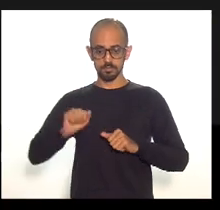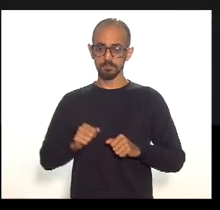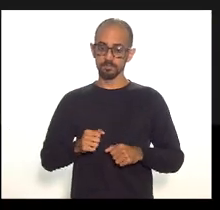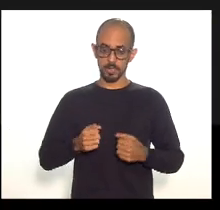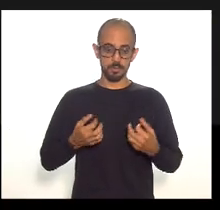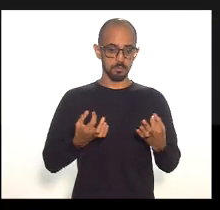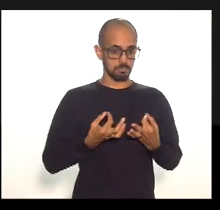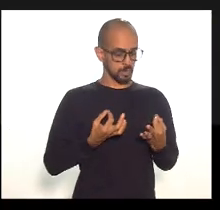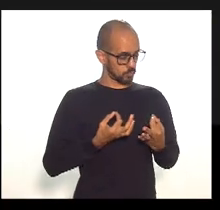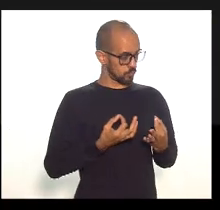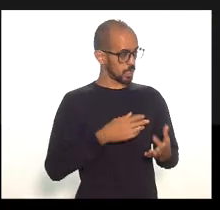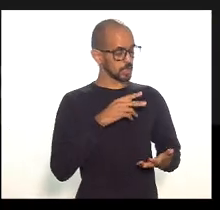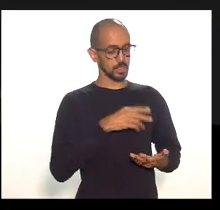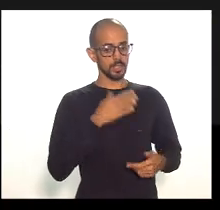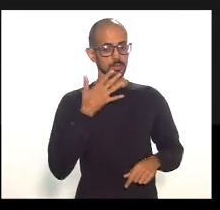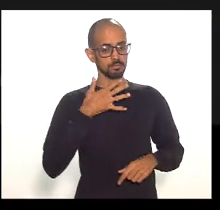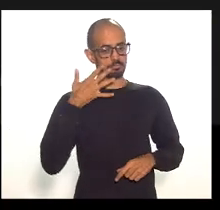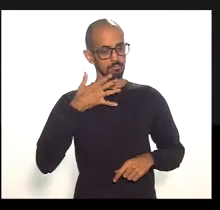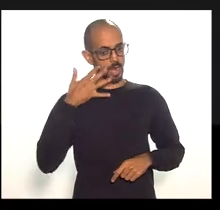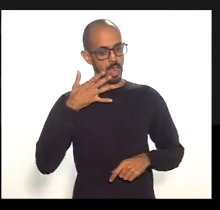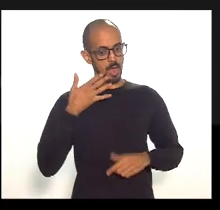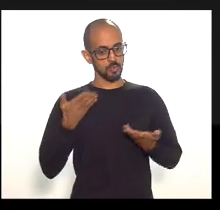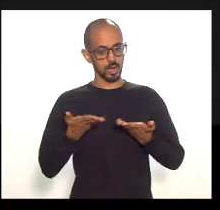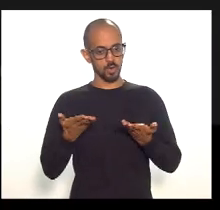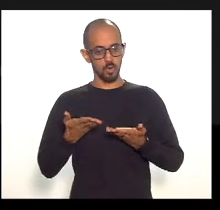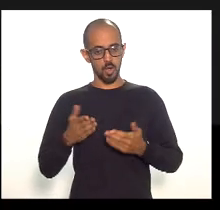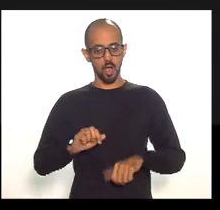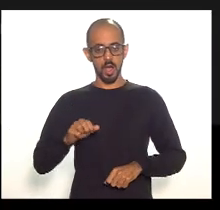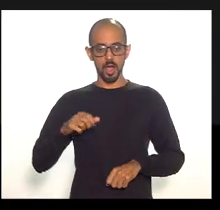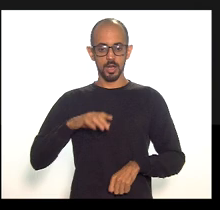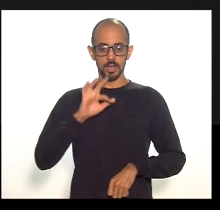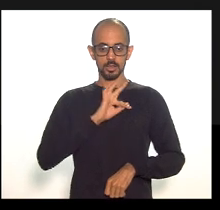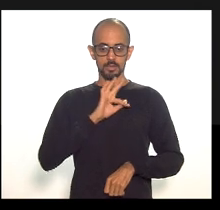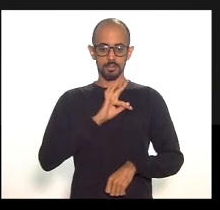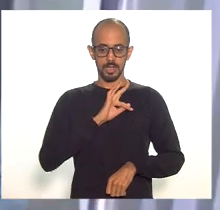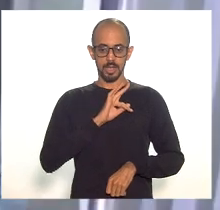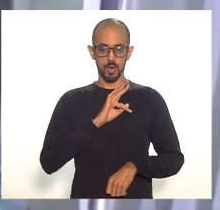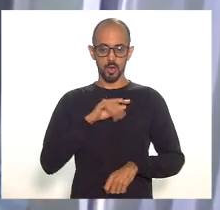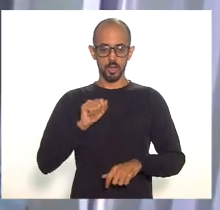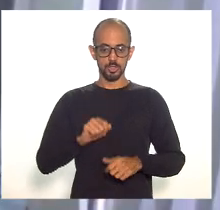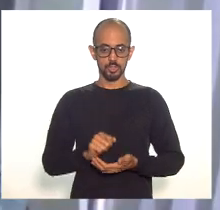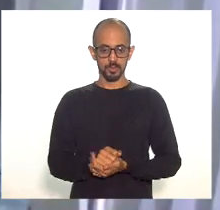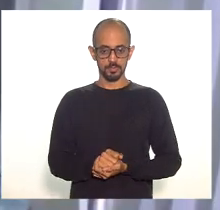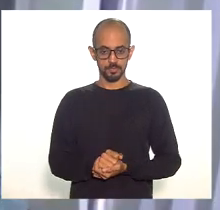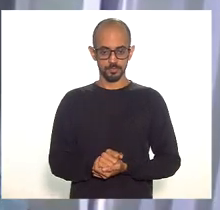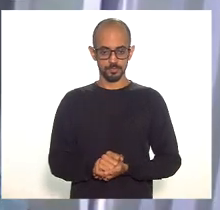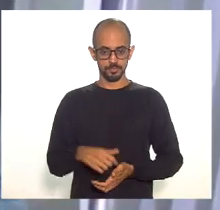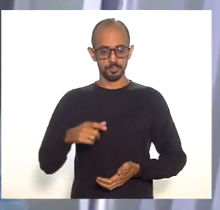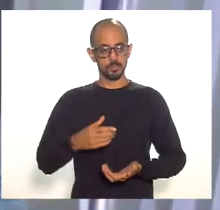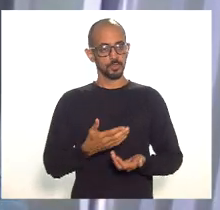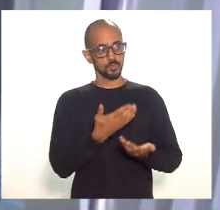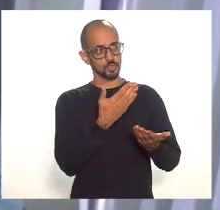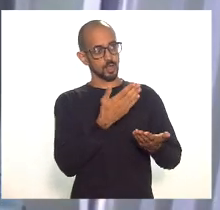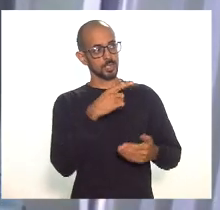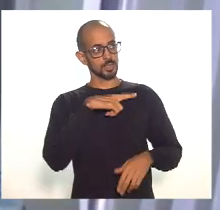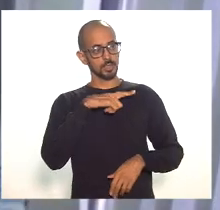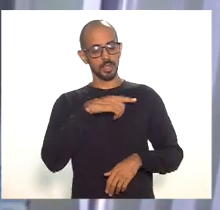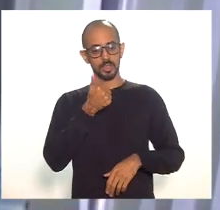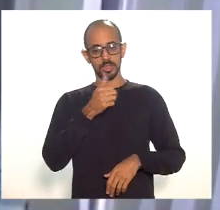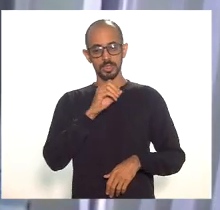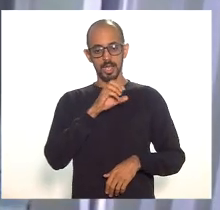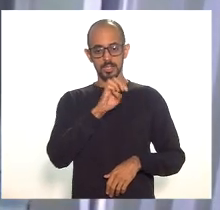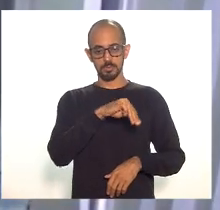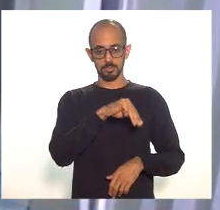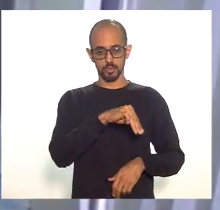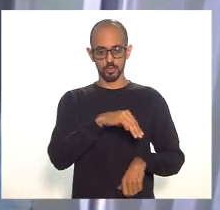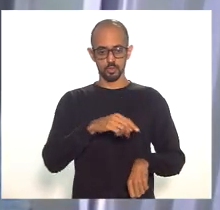Perfeitamente. Tem a palavra agora, por ordem de inscrição, a deputada Marta Rocha. Deputada Marta Rocha, Vossa Excelência dispõe de 10 minutos de